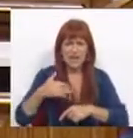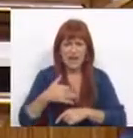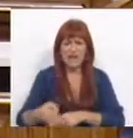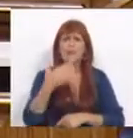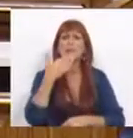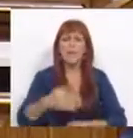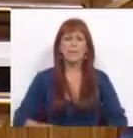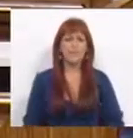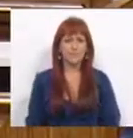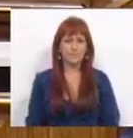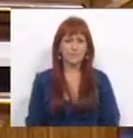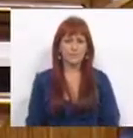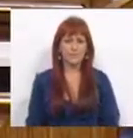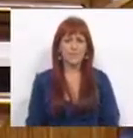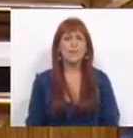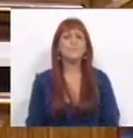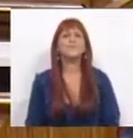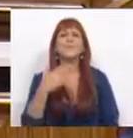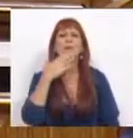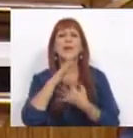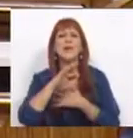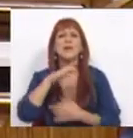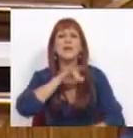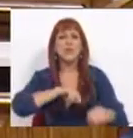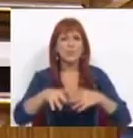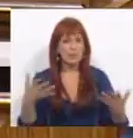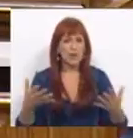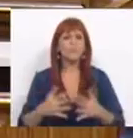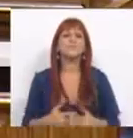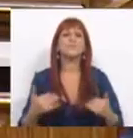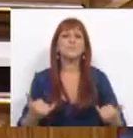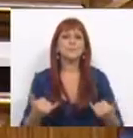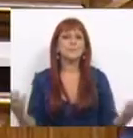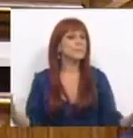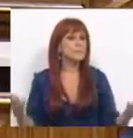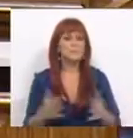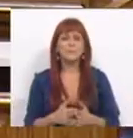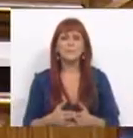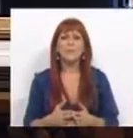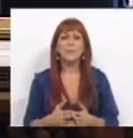obrigado. Muito obrigado, Sr. Deputado. Já o ex-Ferreira.